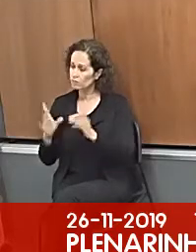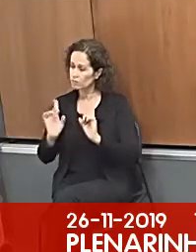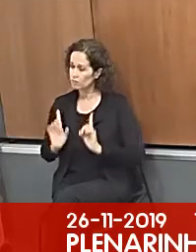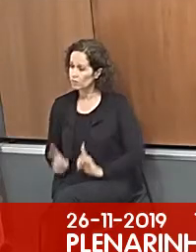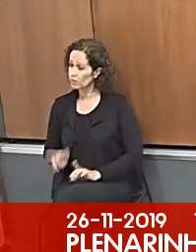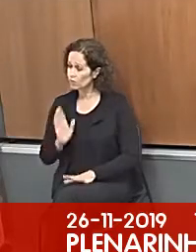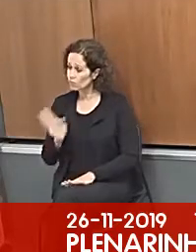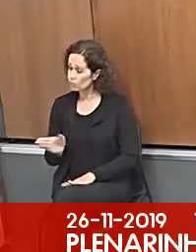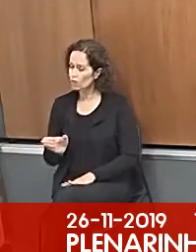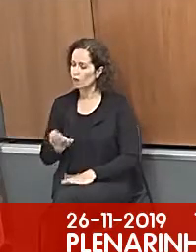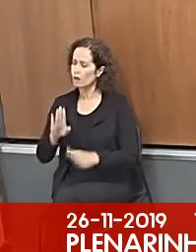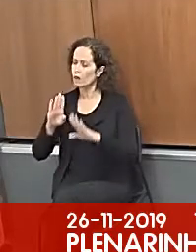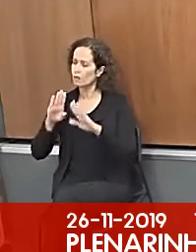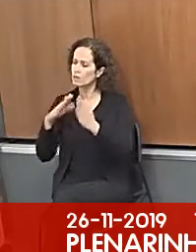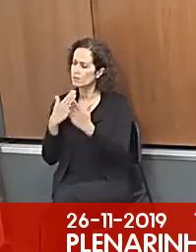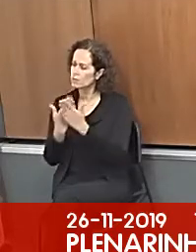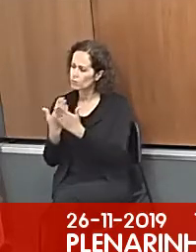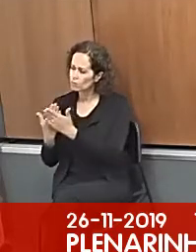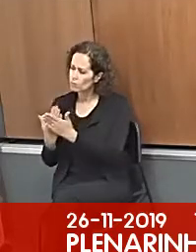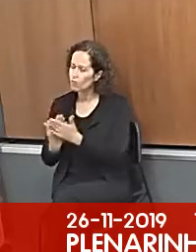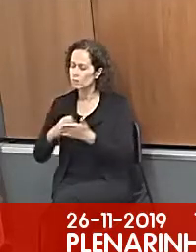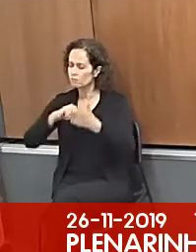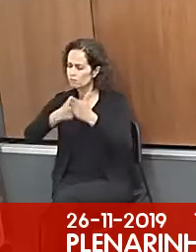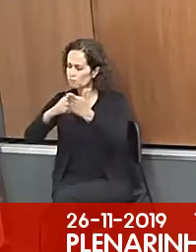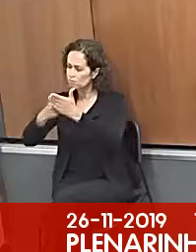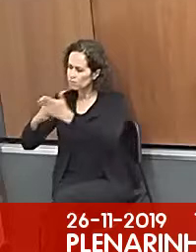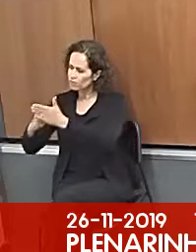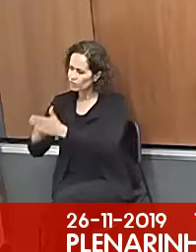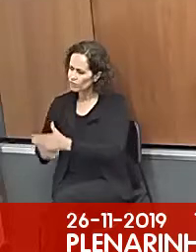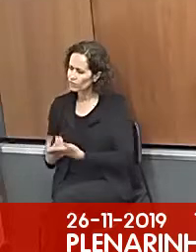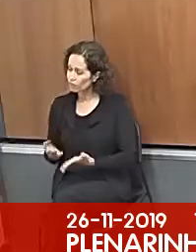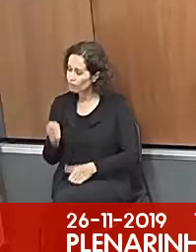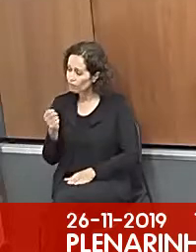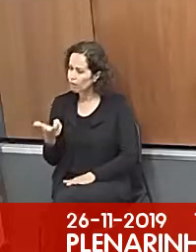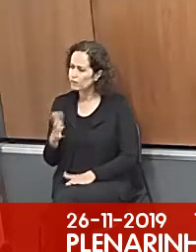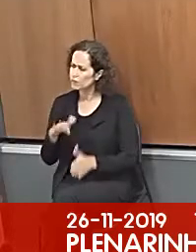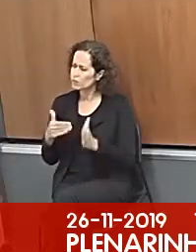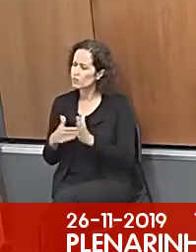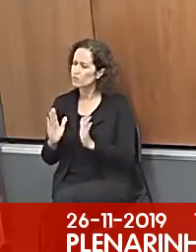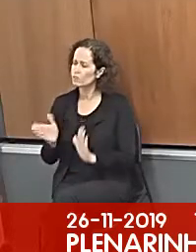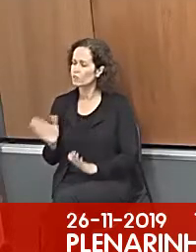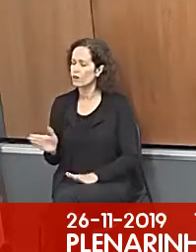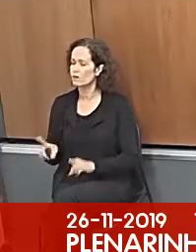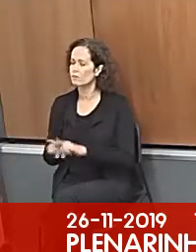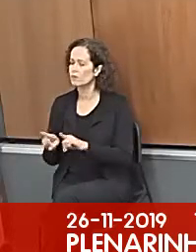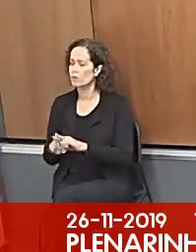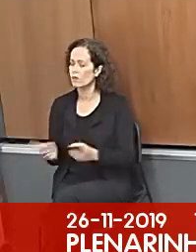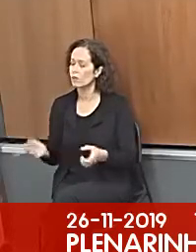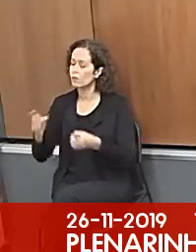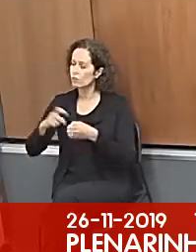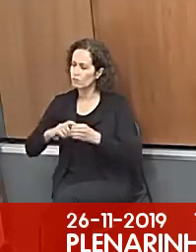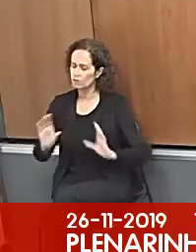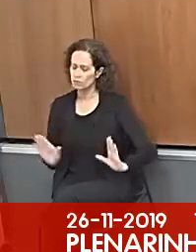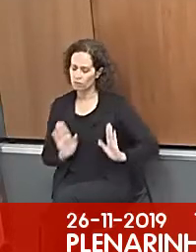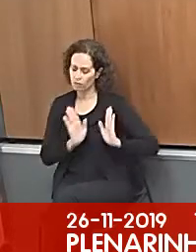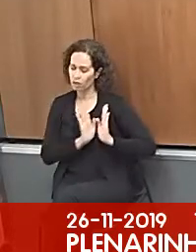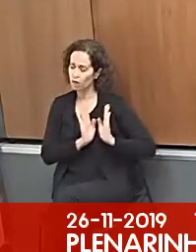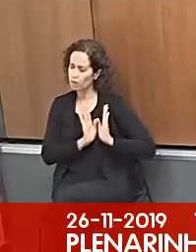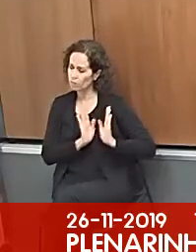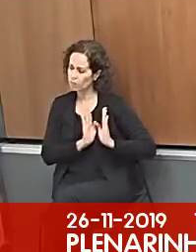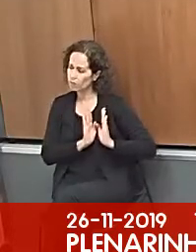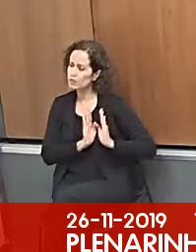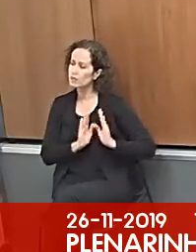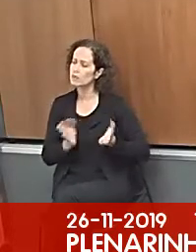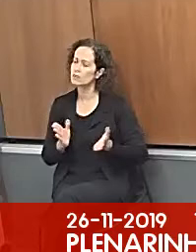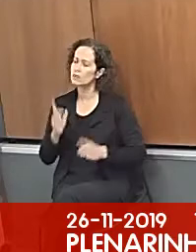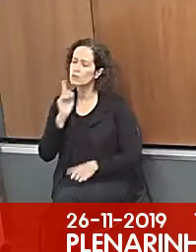escolas especiais. Estamos também construindo, junto com essa comissão, um convênio com as APAES no Estado de Minas Gerais, pela Secretaria